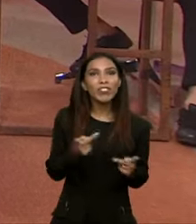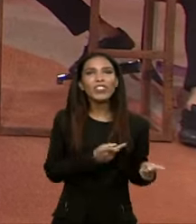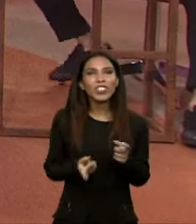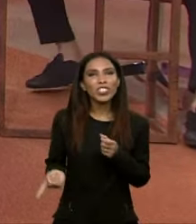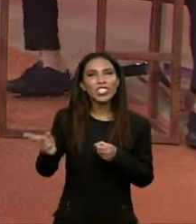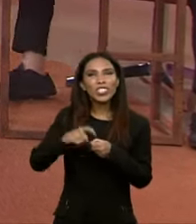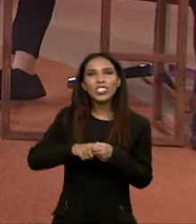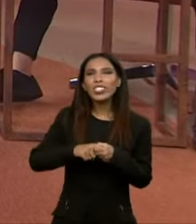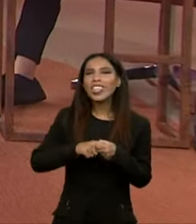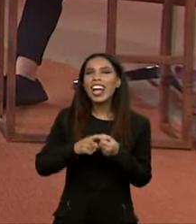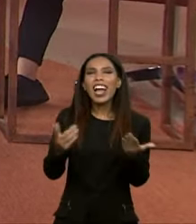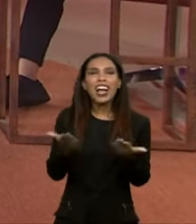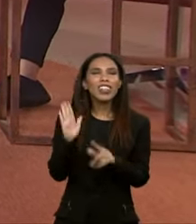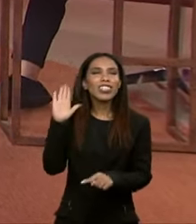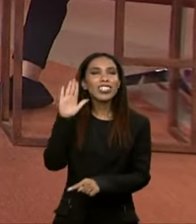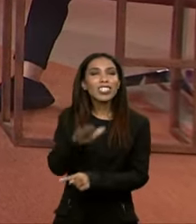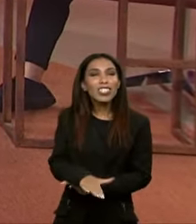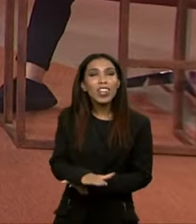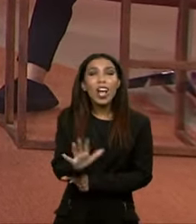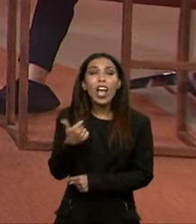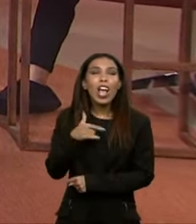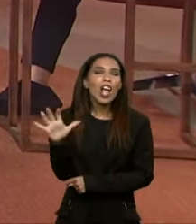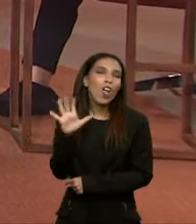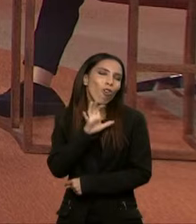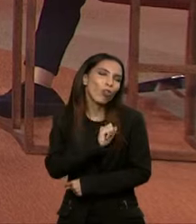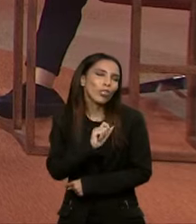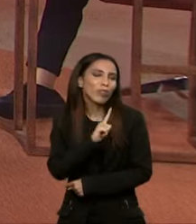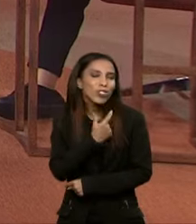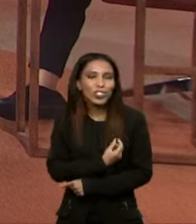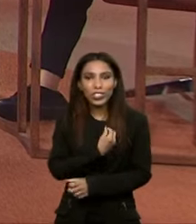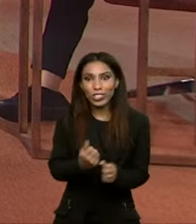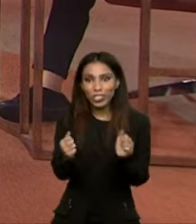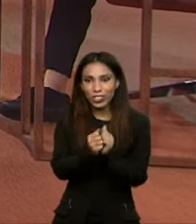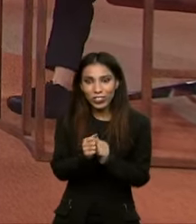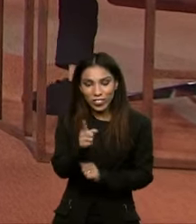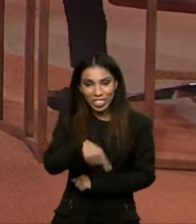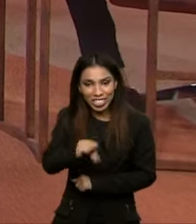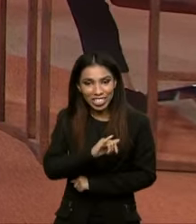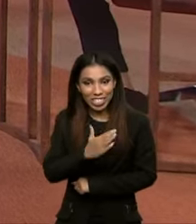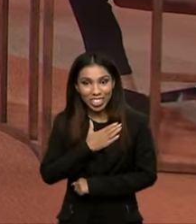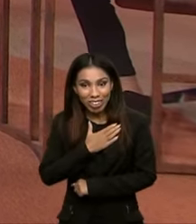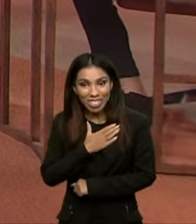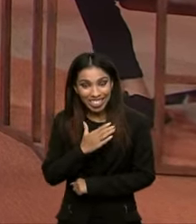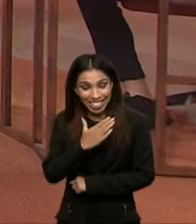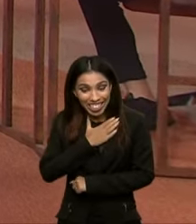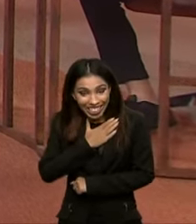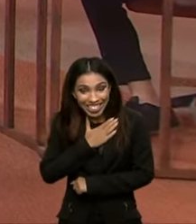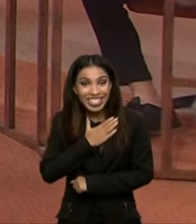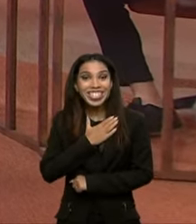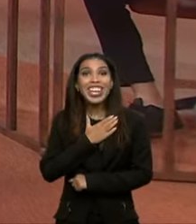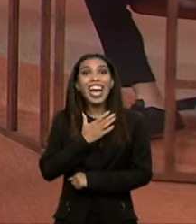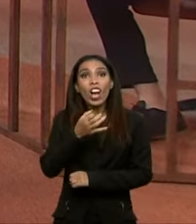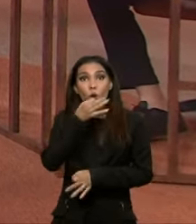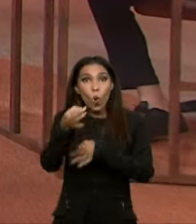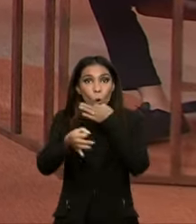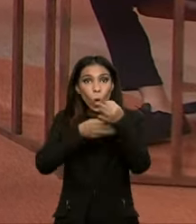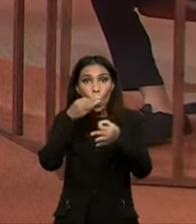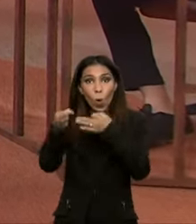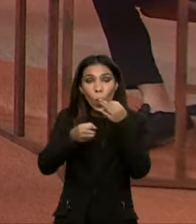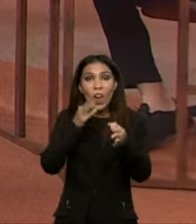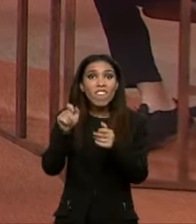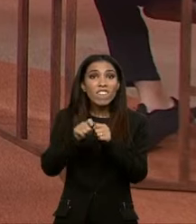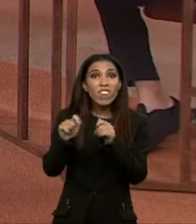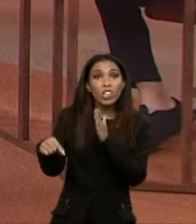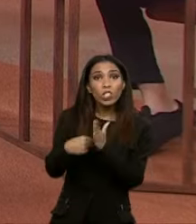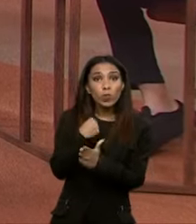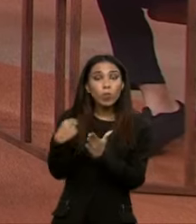que preenche as suas tardes. E eu amo estar com vocês. Vocês estão gostando? Estão? Então vai lá, comenta, faz pergunta